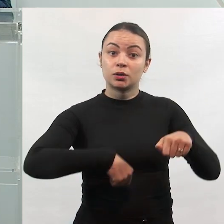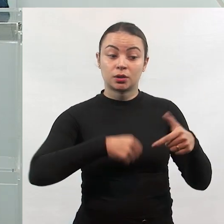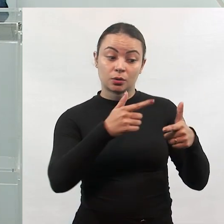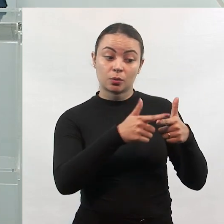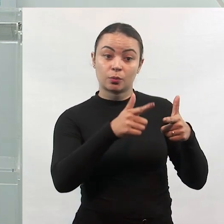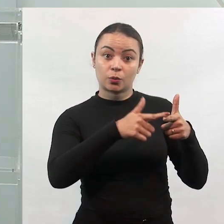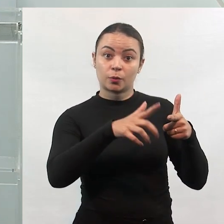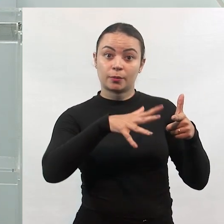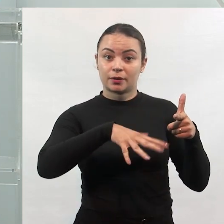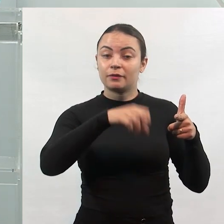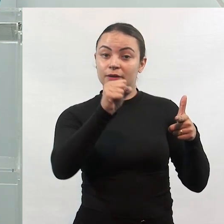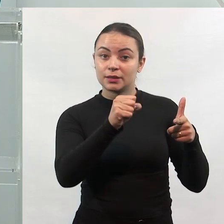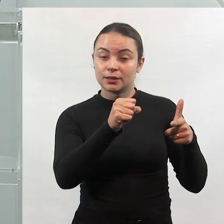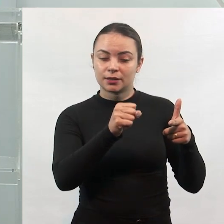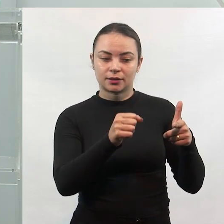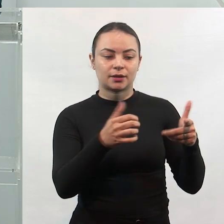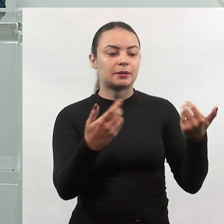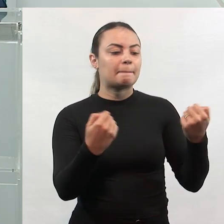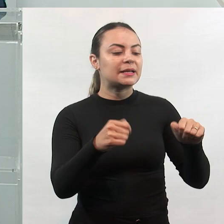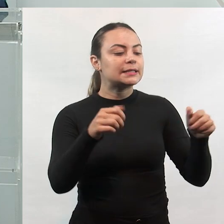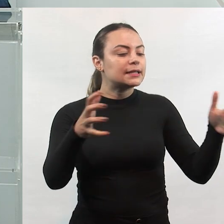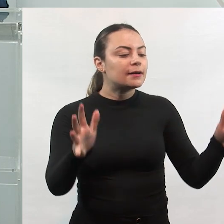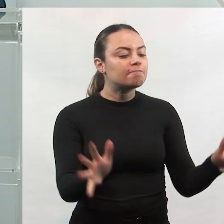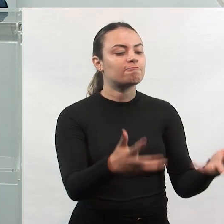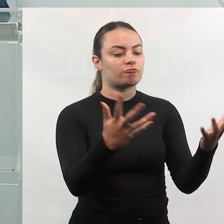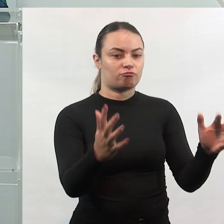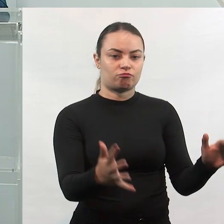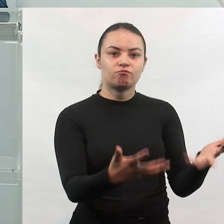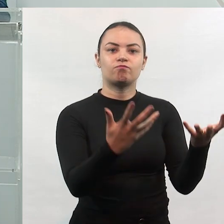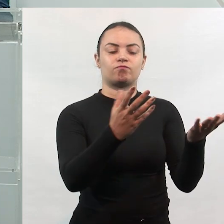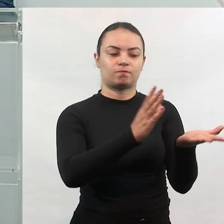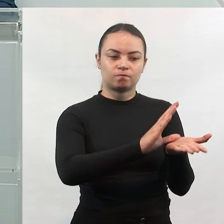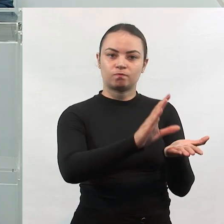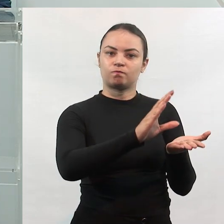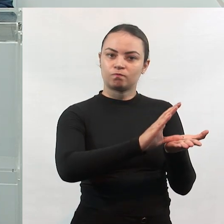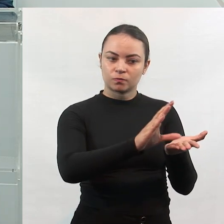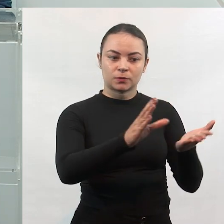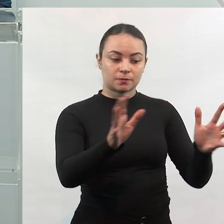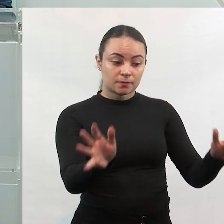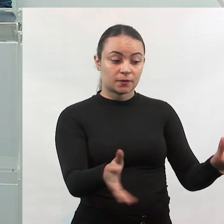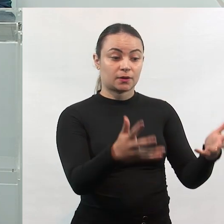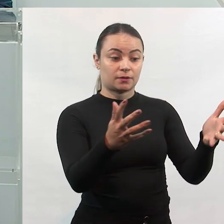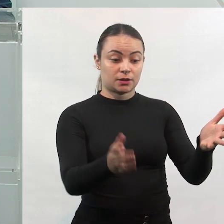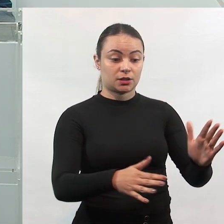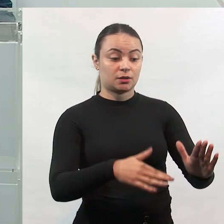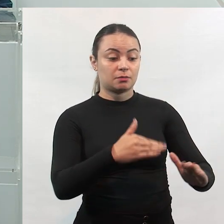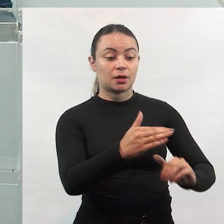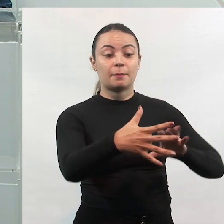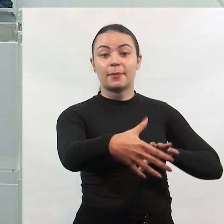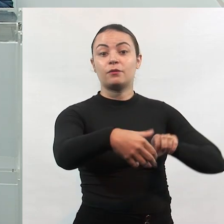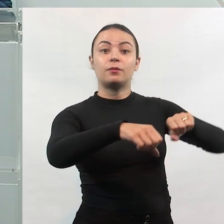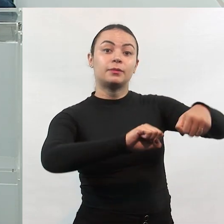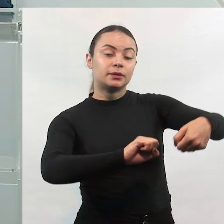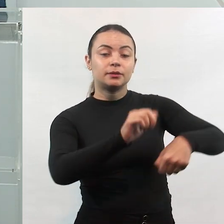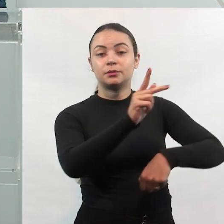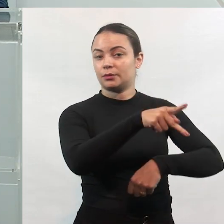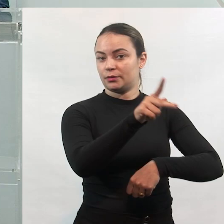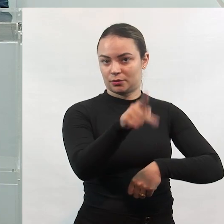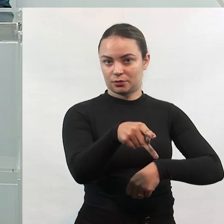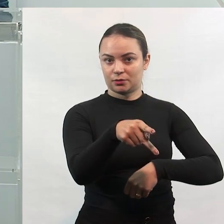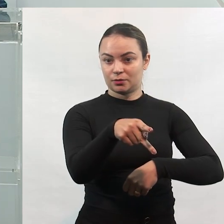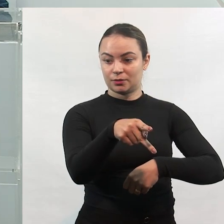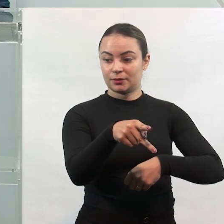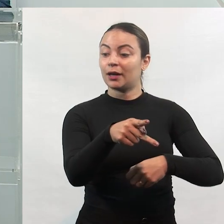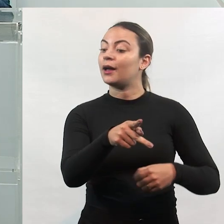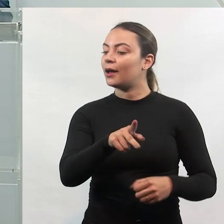momento, porque eu ainda não fiz a pesquisa. Tá? Então, é a pesquisa que vai demonstrar isso e que vai permitir afirmar, tá? Pelo menos para aquele